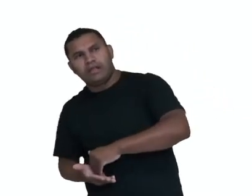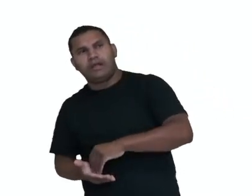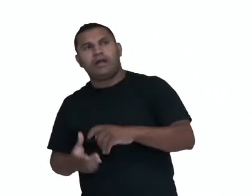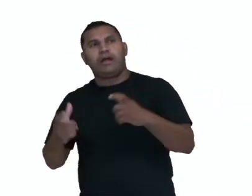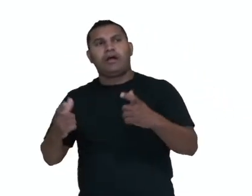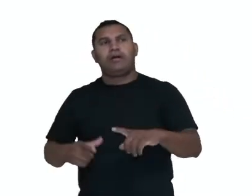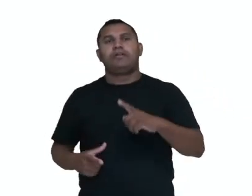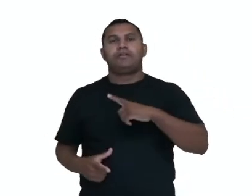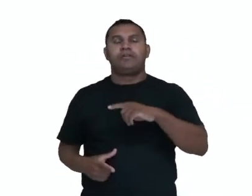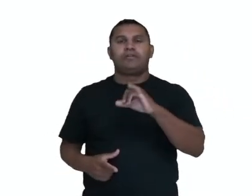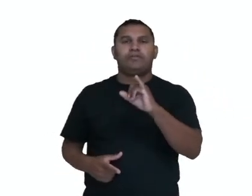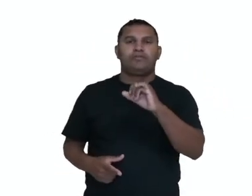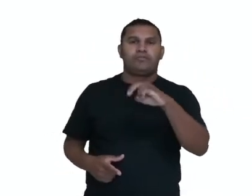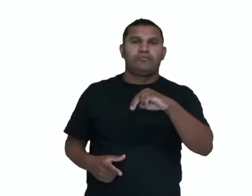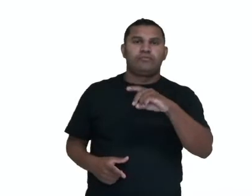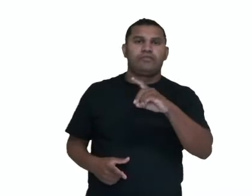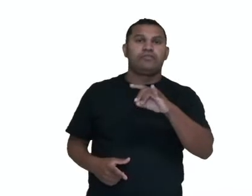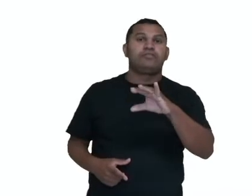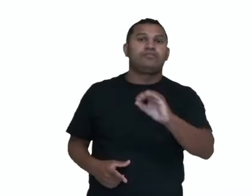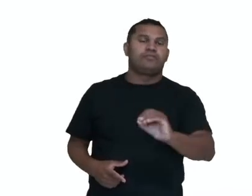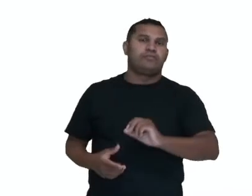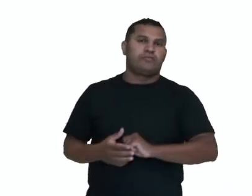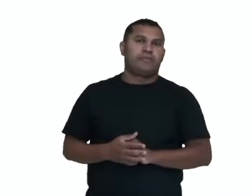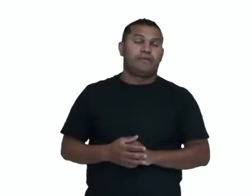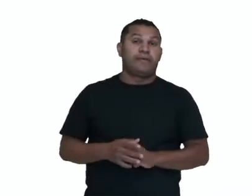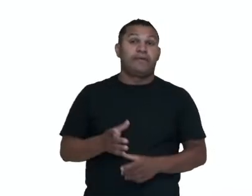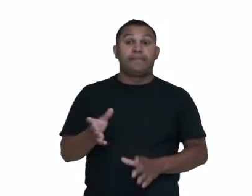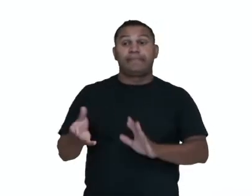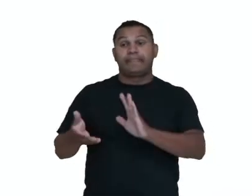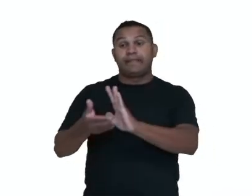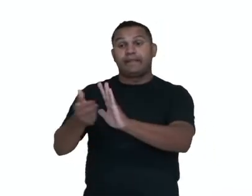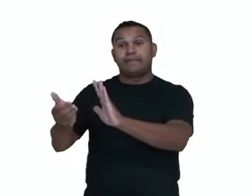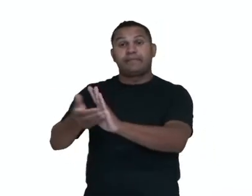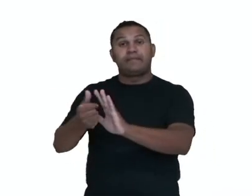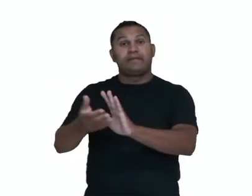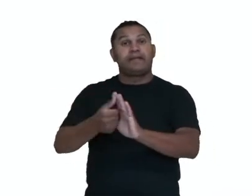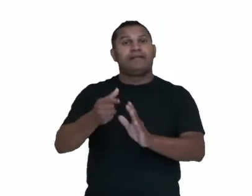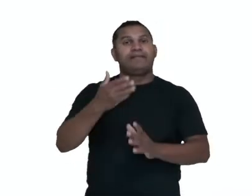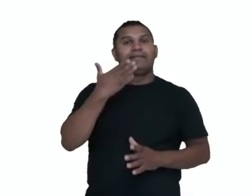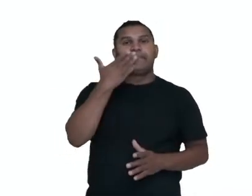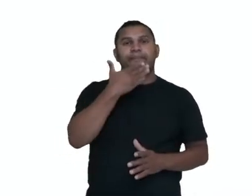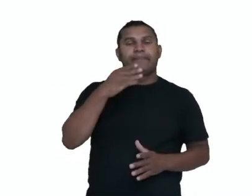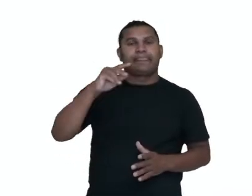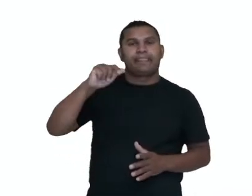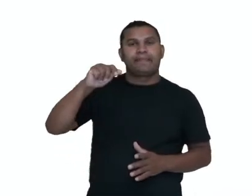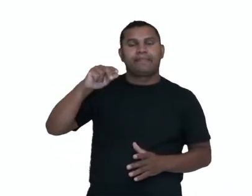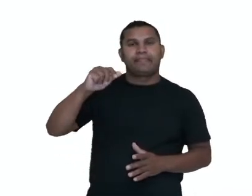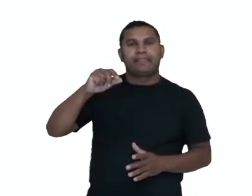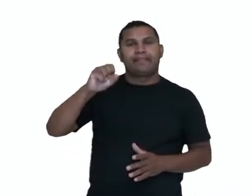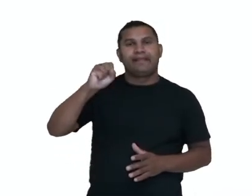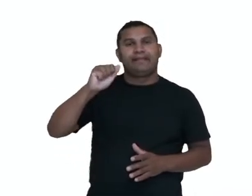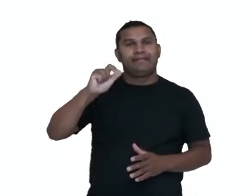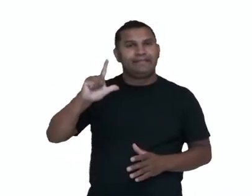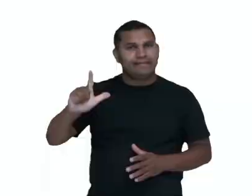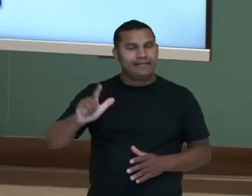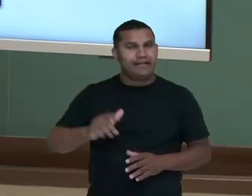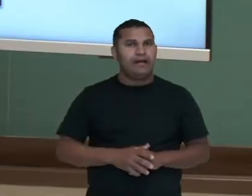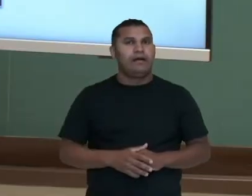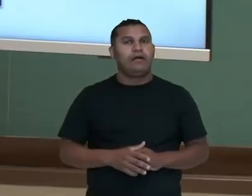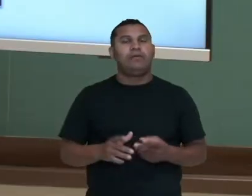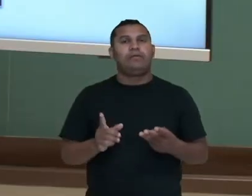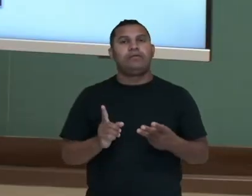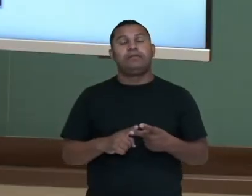não é mesmo? A exploração de sal, a exploração de ouro, né? E as capitanias que foram criadas